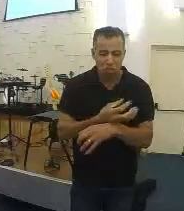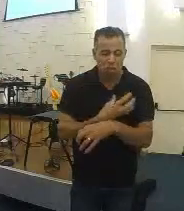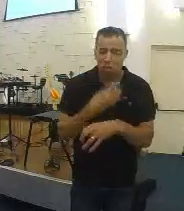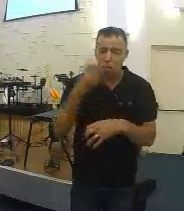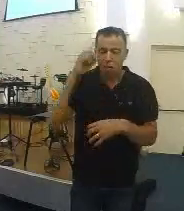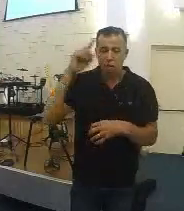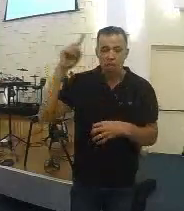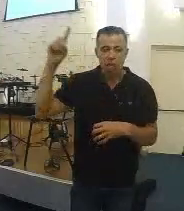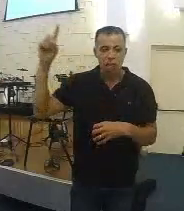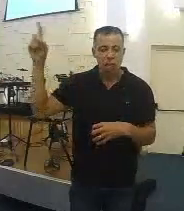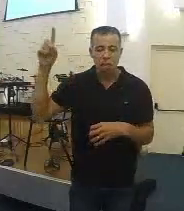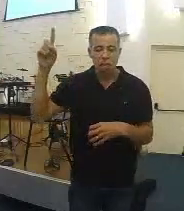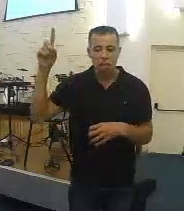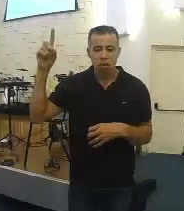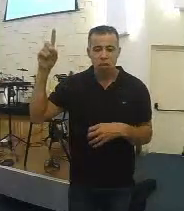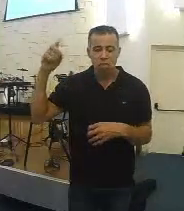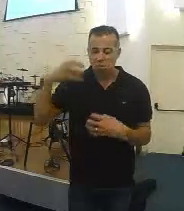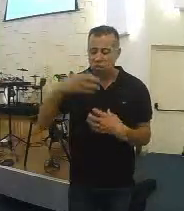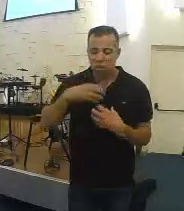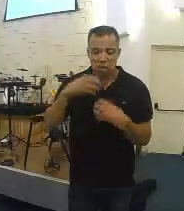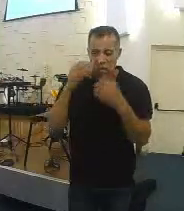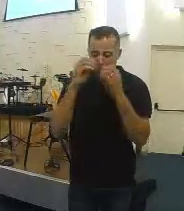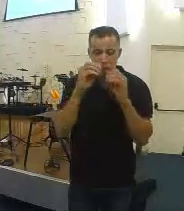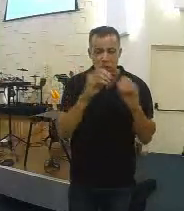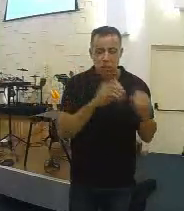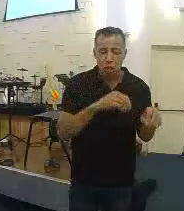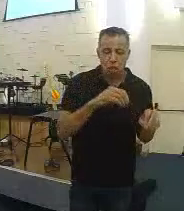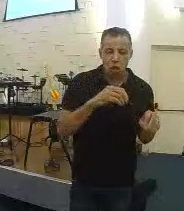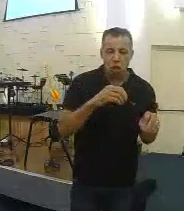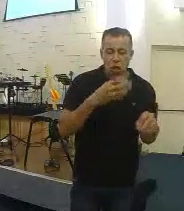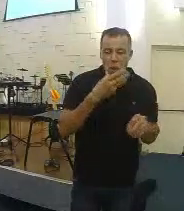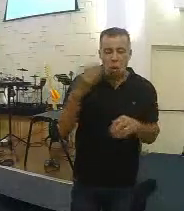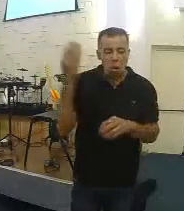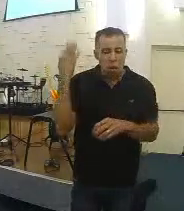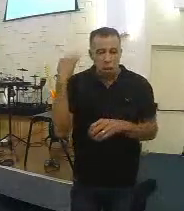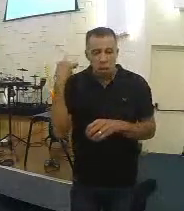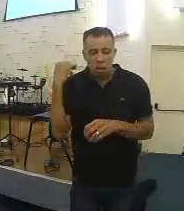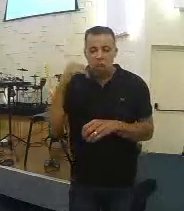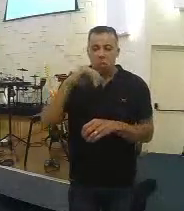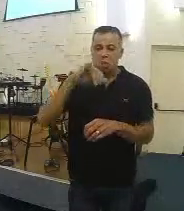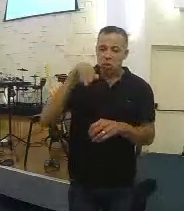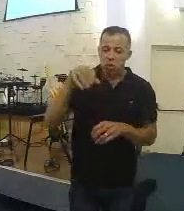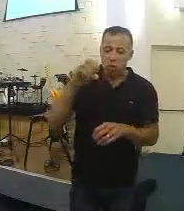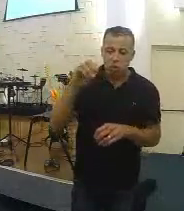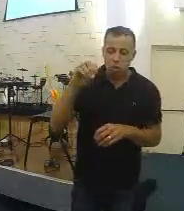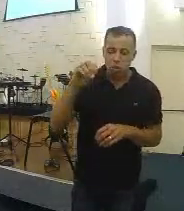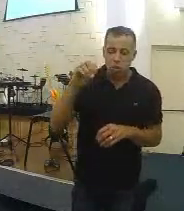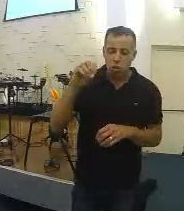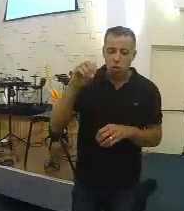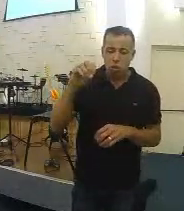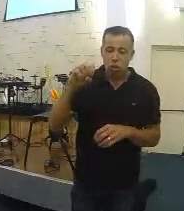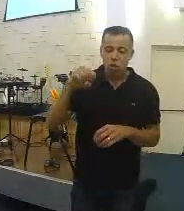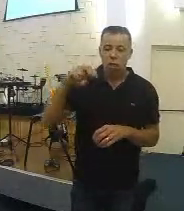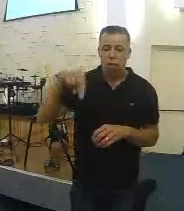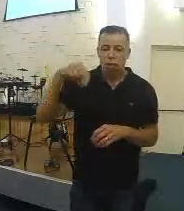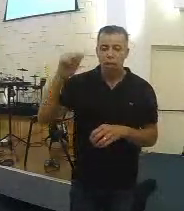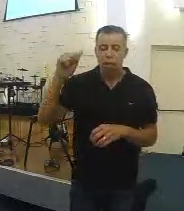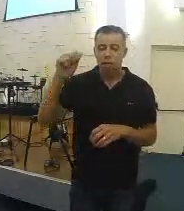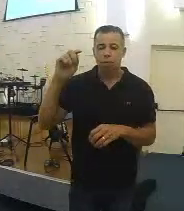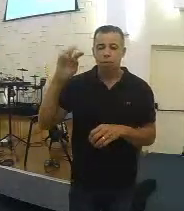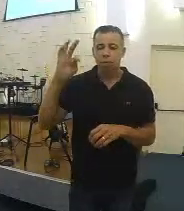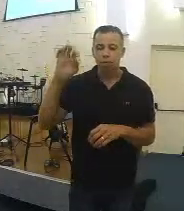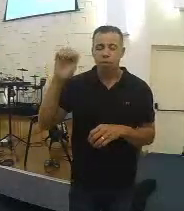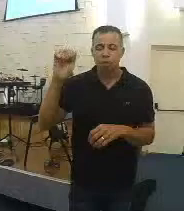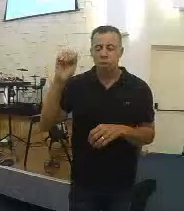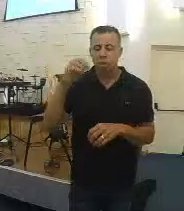Deus. Jonatas abandonou o seu serviço ordenado por Deus, como eu disse, era auxiliar sacerdotes, ensinar a lei de Deus, ensinar